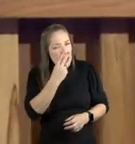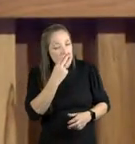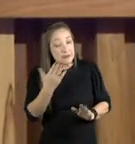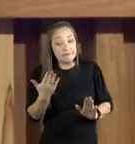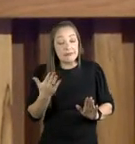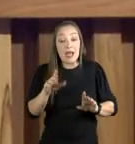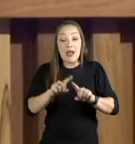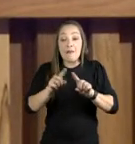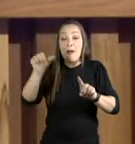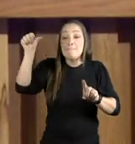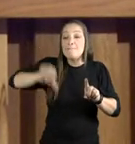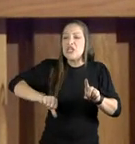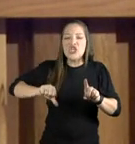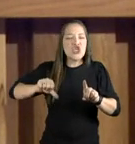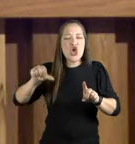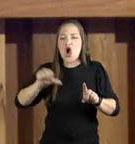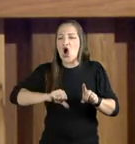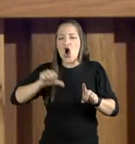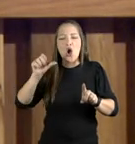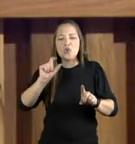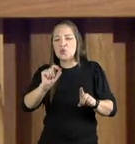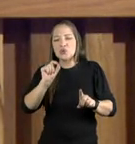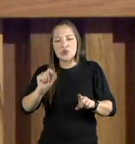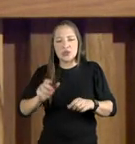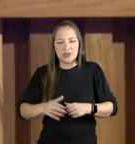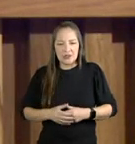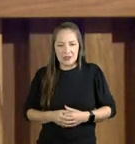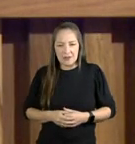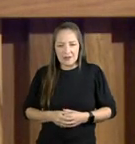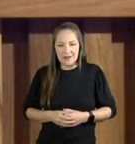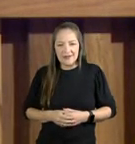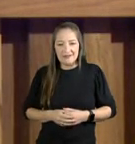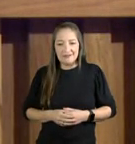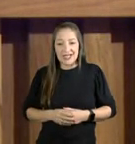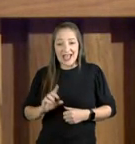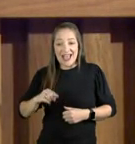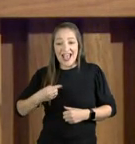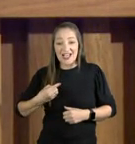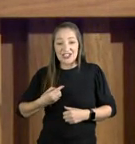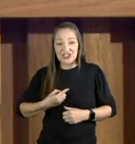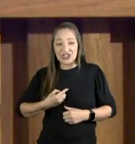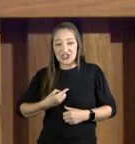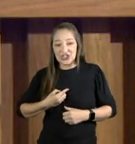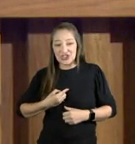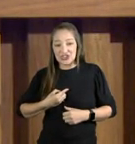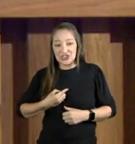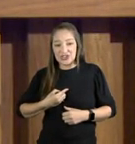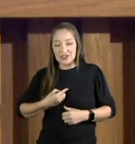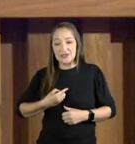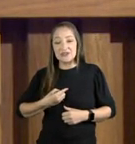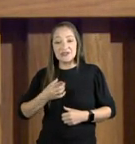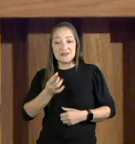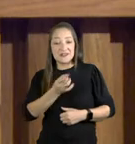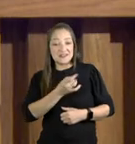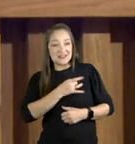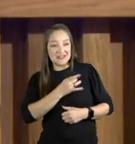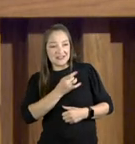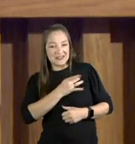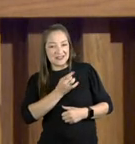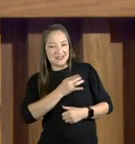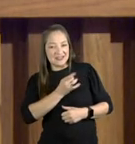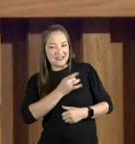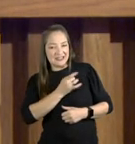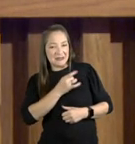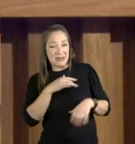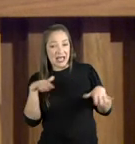pior tipo de coisa é porque a gente fica morrendo de medo de perder a oportunidade. Nossa, mas e se eu pôr só